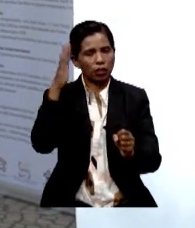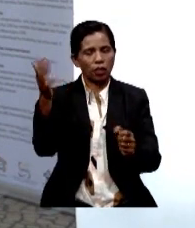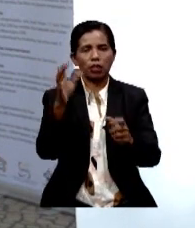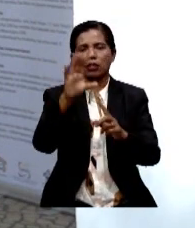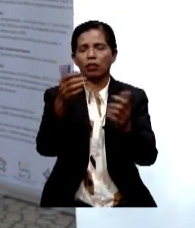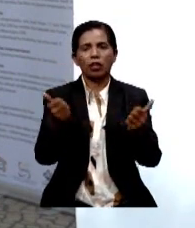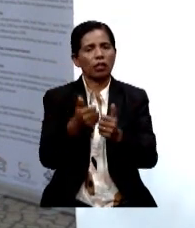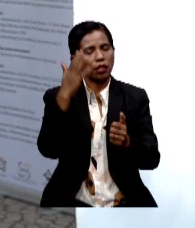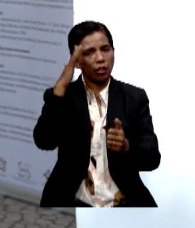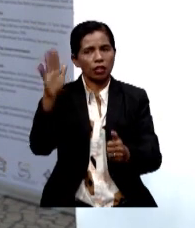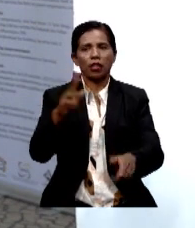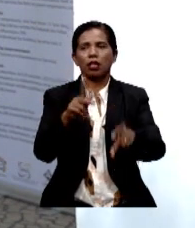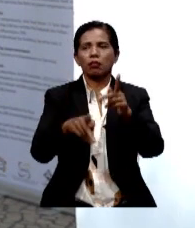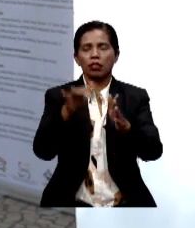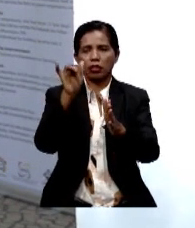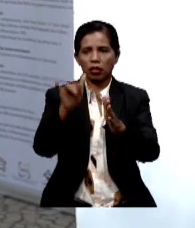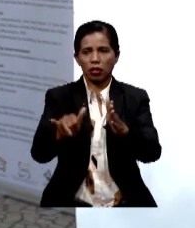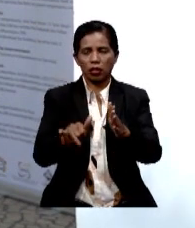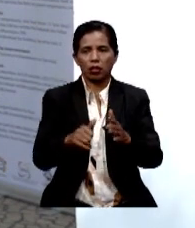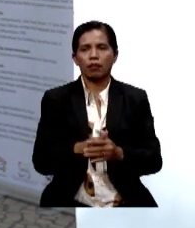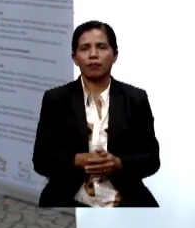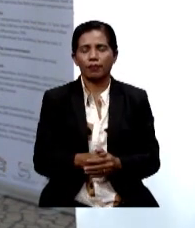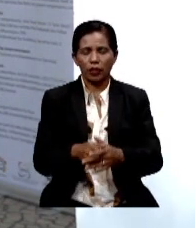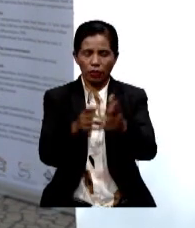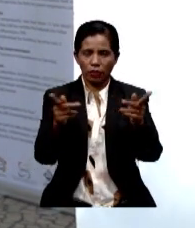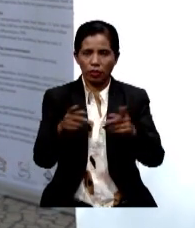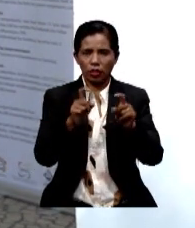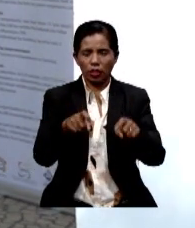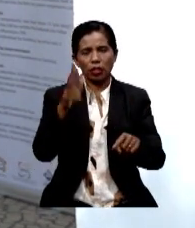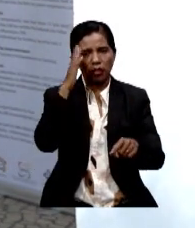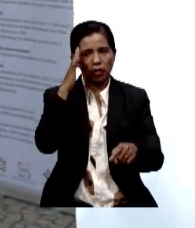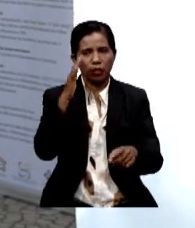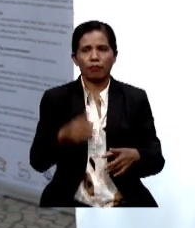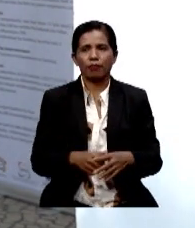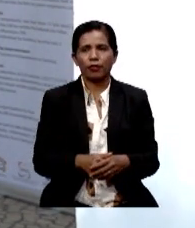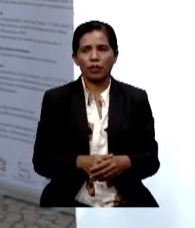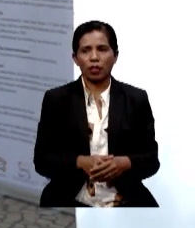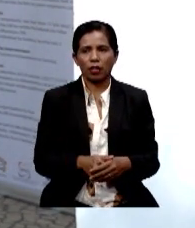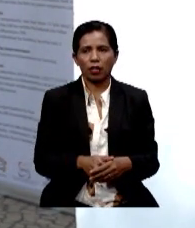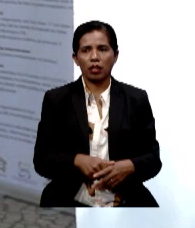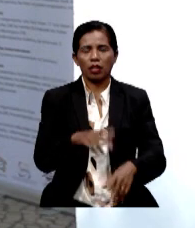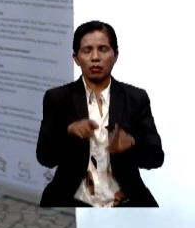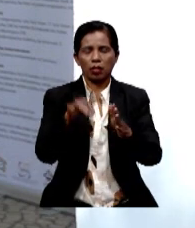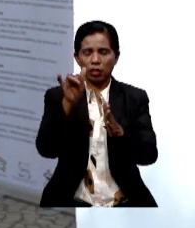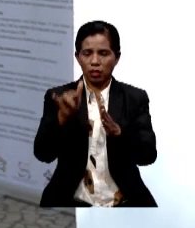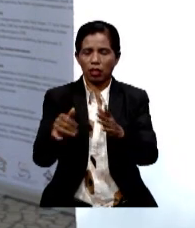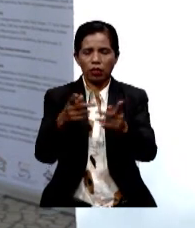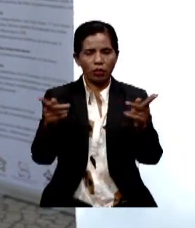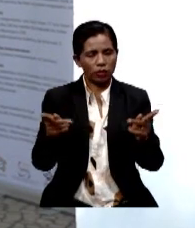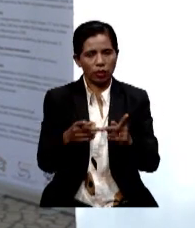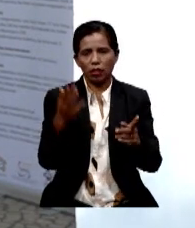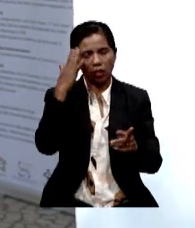atene. Ema ida hela hi one are juridika, tenge atene. Agora ema ida mahela hi are juridika, la